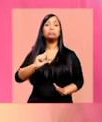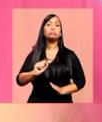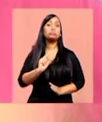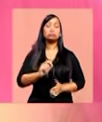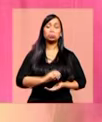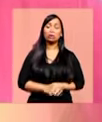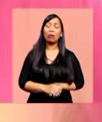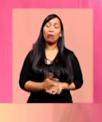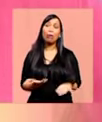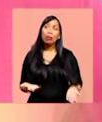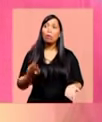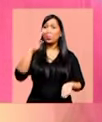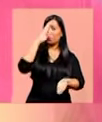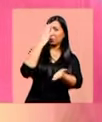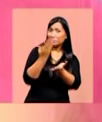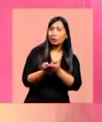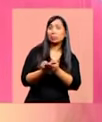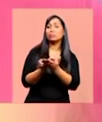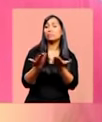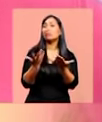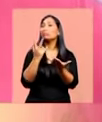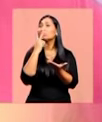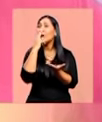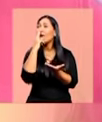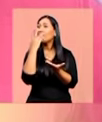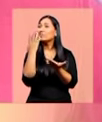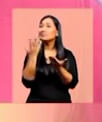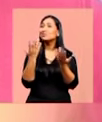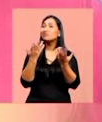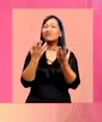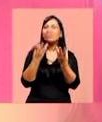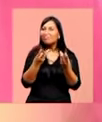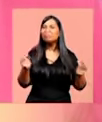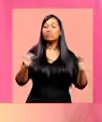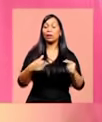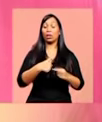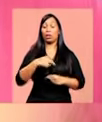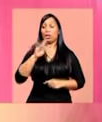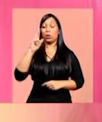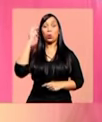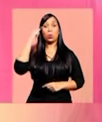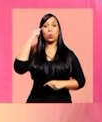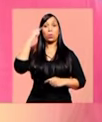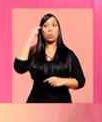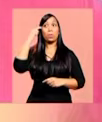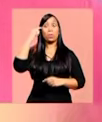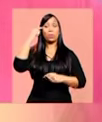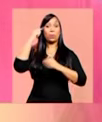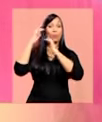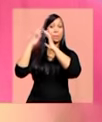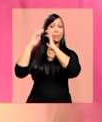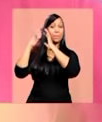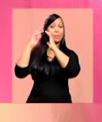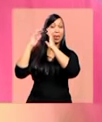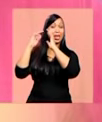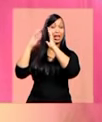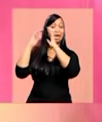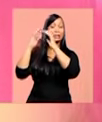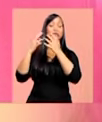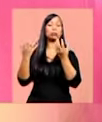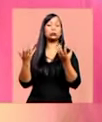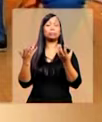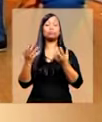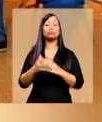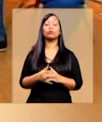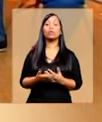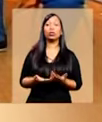mim, é uma crença cega, digamos assim. Já eu tenho uma mente cética, extremamente cética. Mas